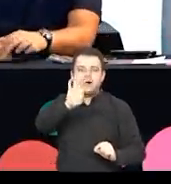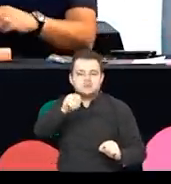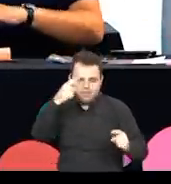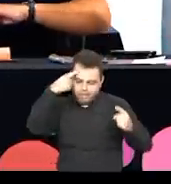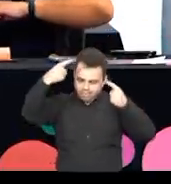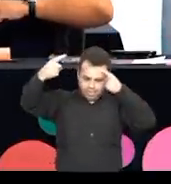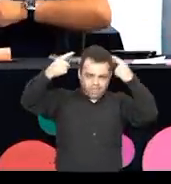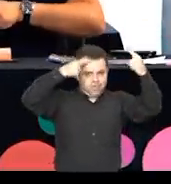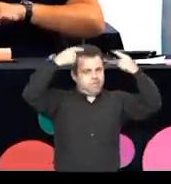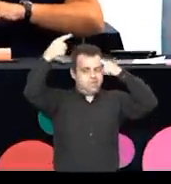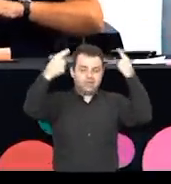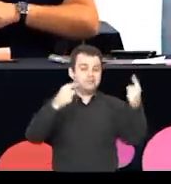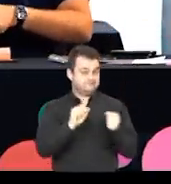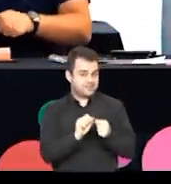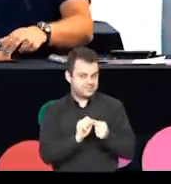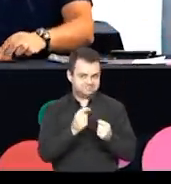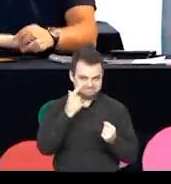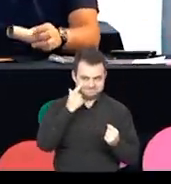minha cola